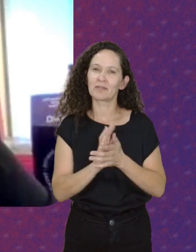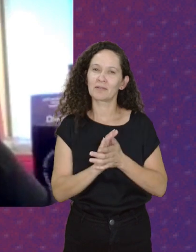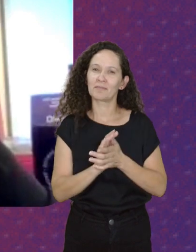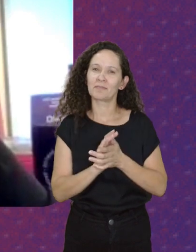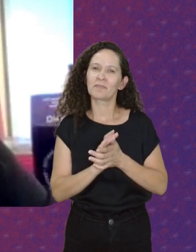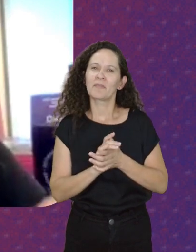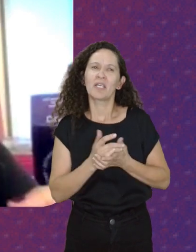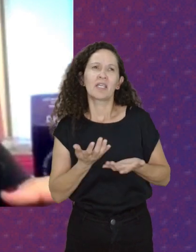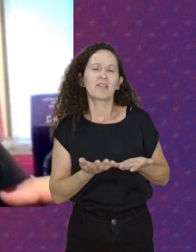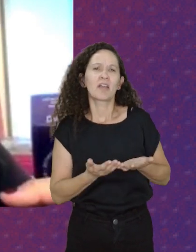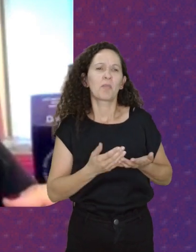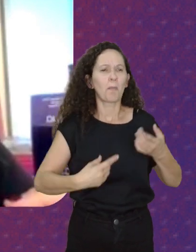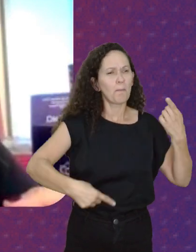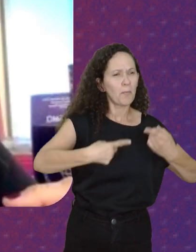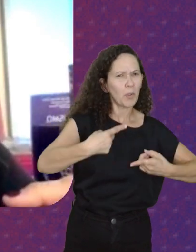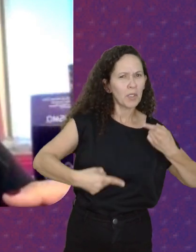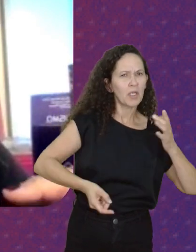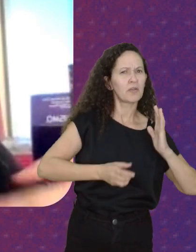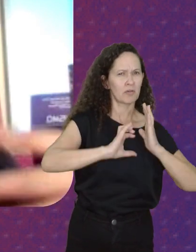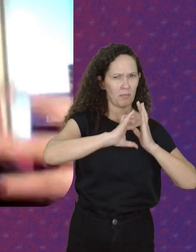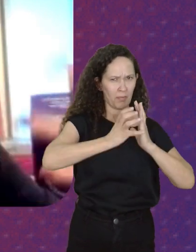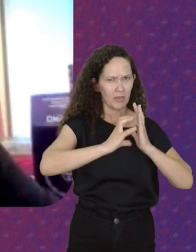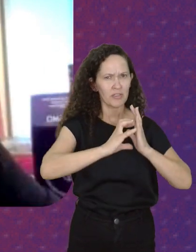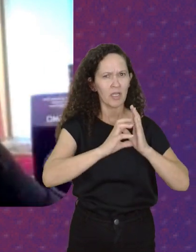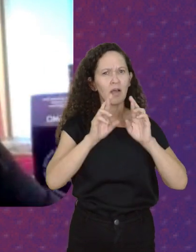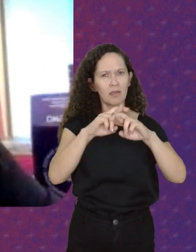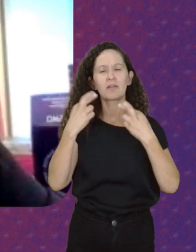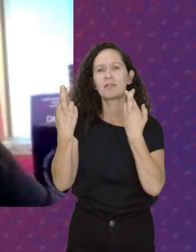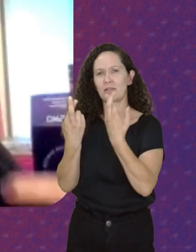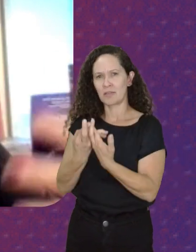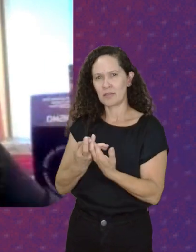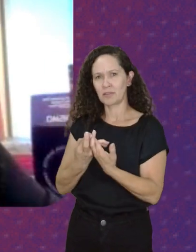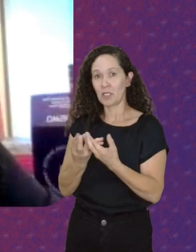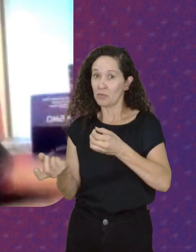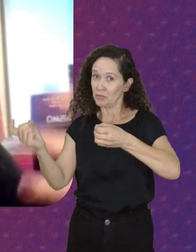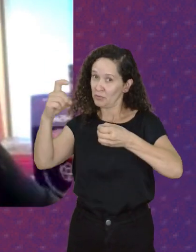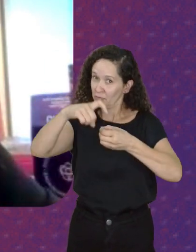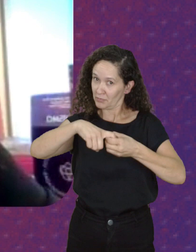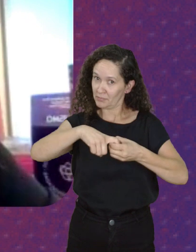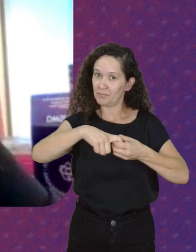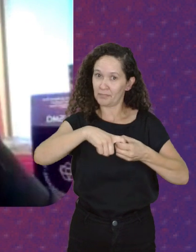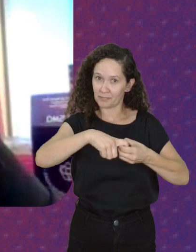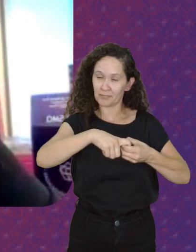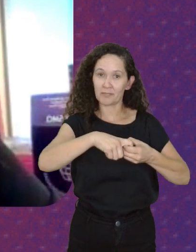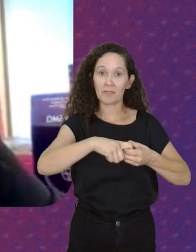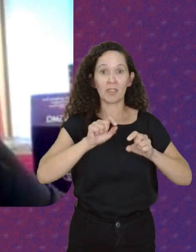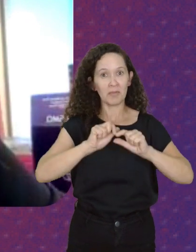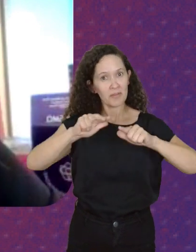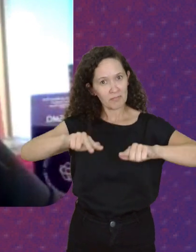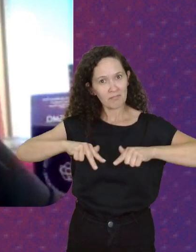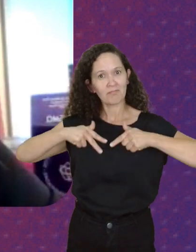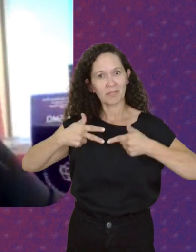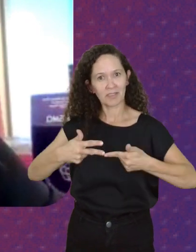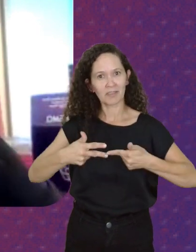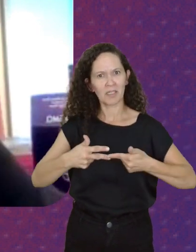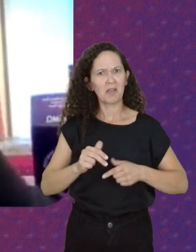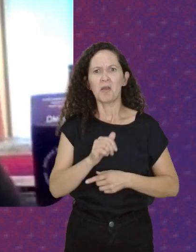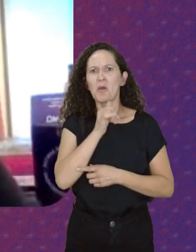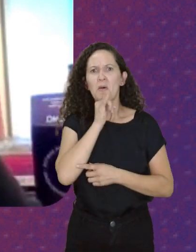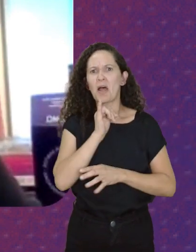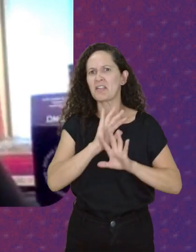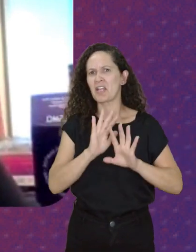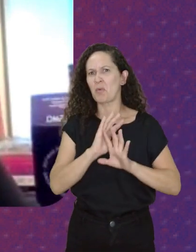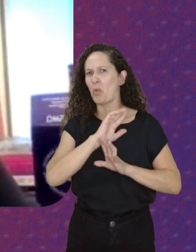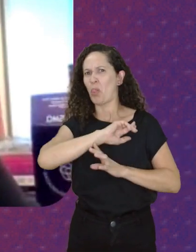prévias partidárias, reunião dos filiados, enfim, de militância, sem que isso configure